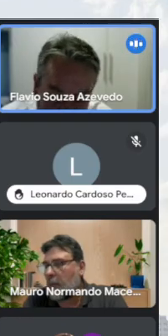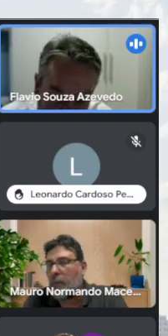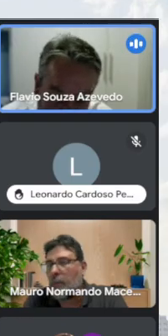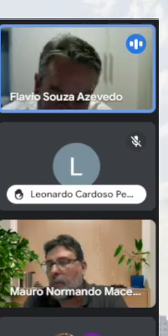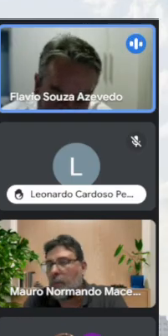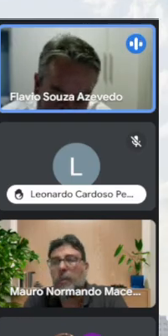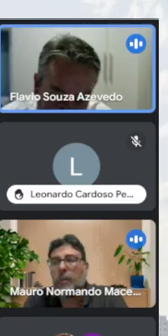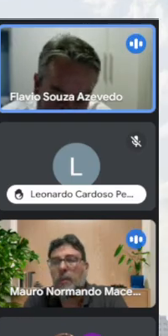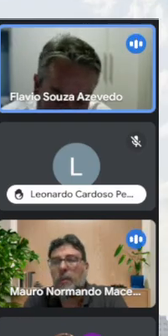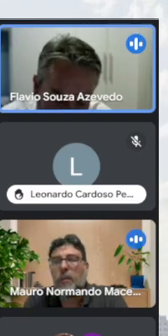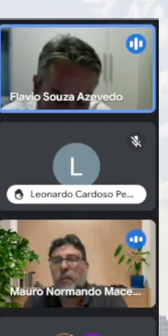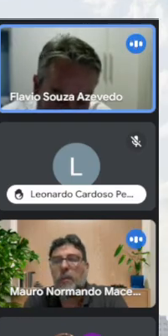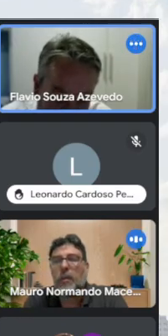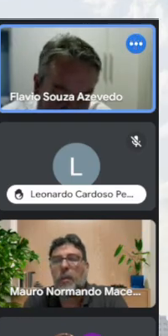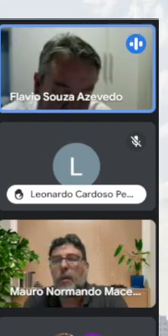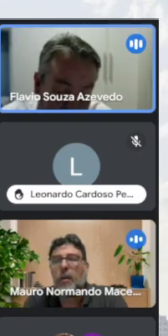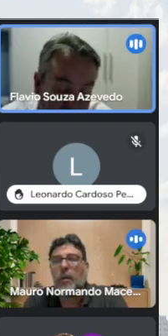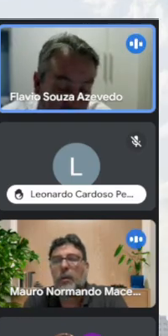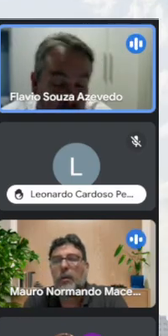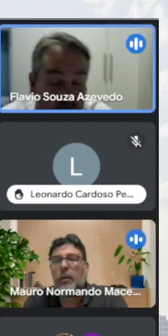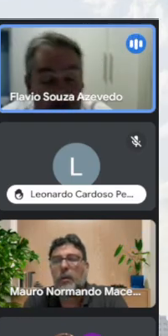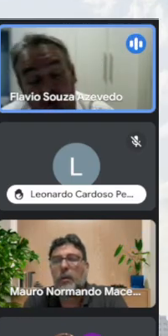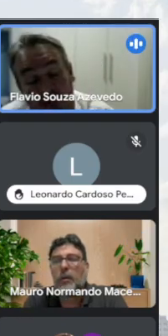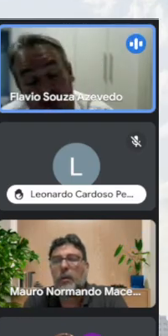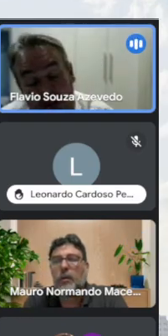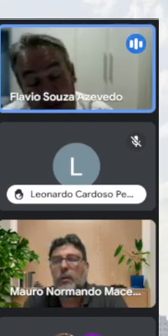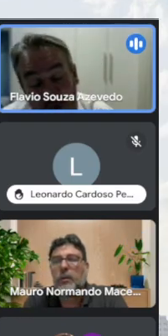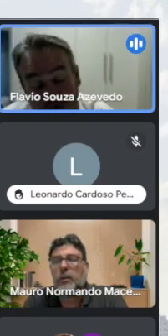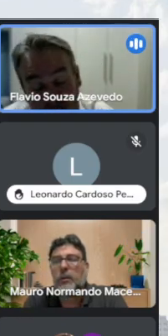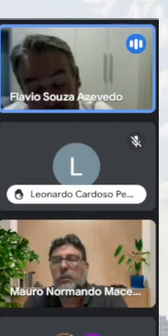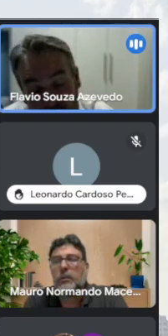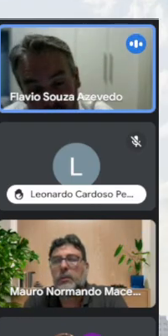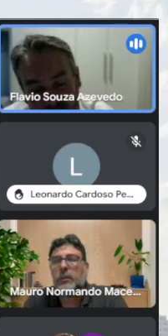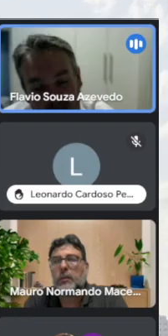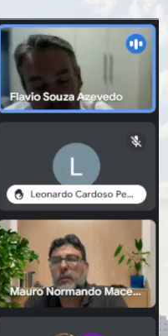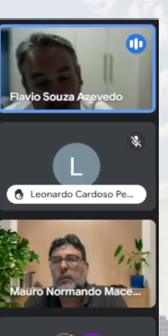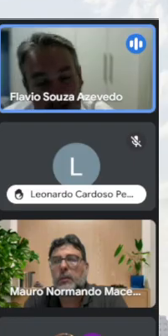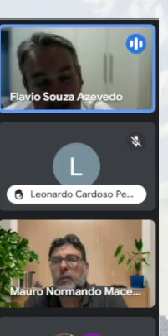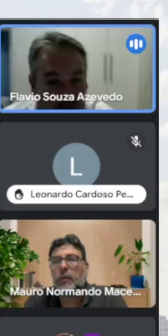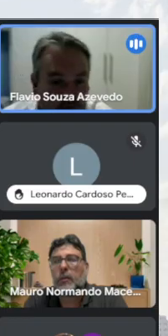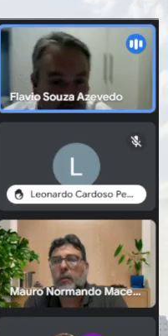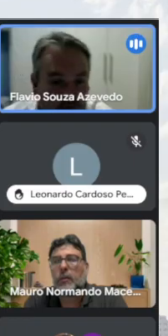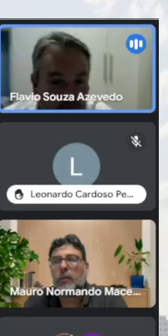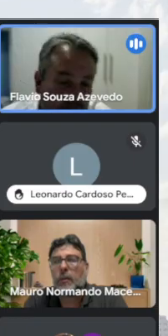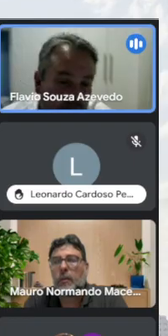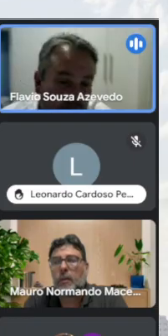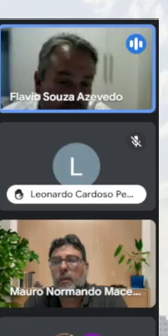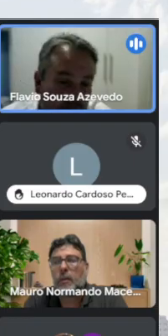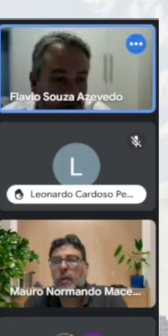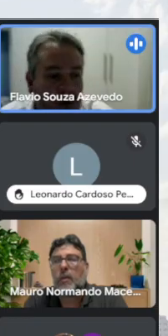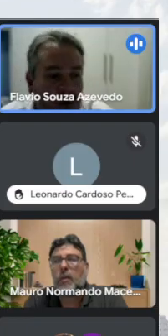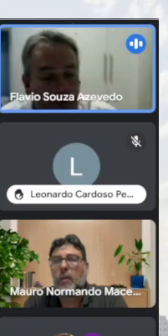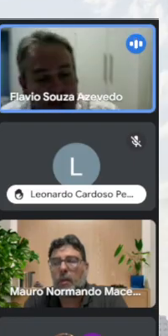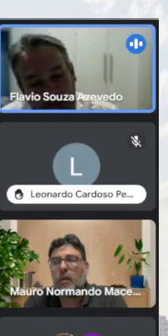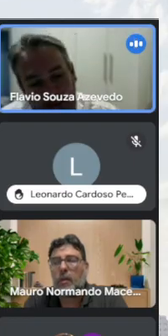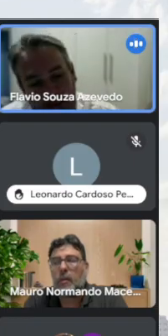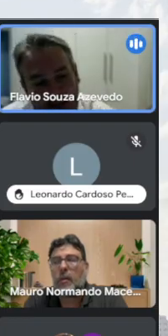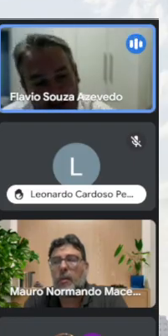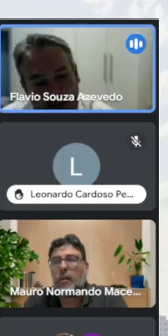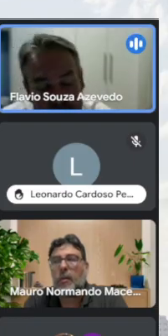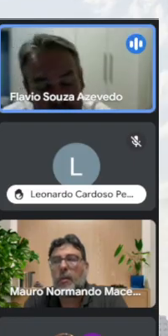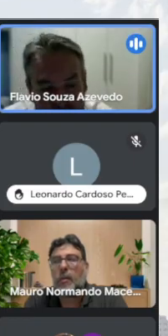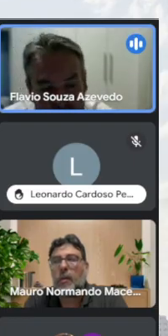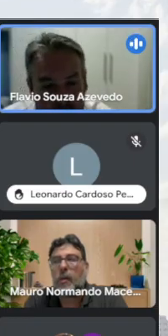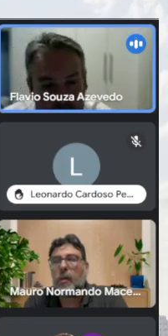faz parte da minha pesquisa. Eles criaram uma estrutura chamada UGP, Unidade de Gestão de Projeto, lá em Niterói, totalmente